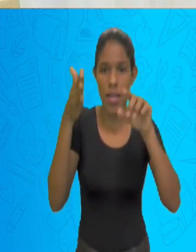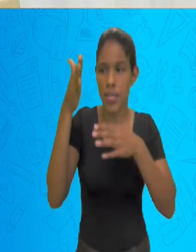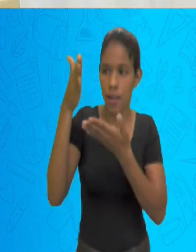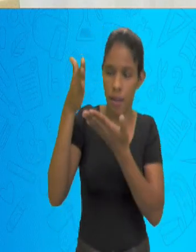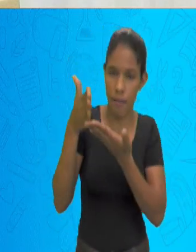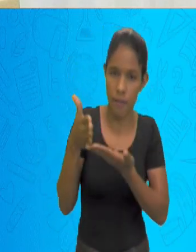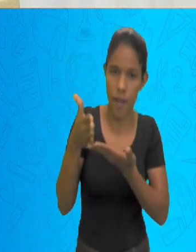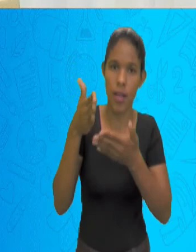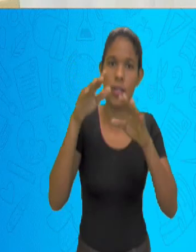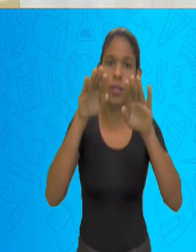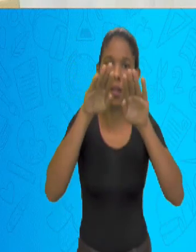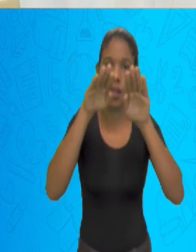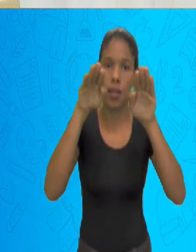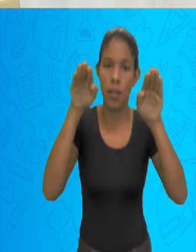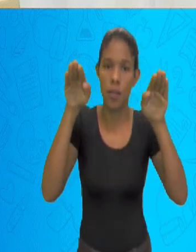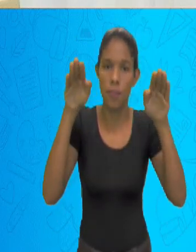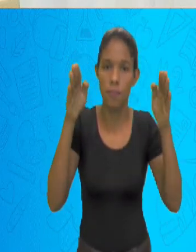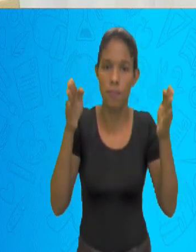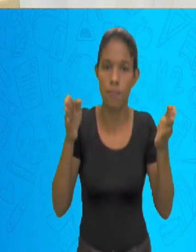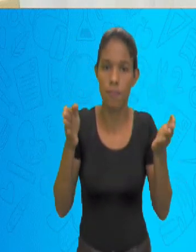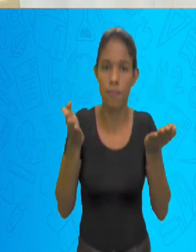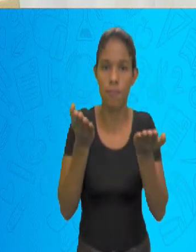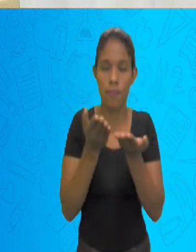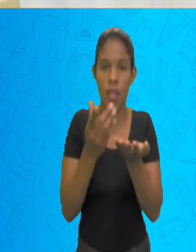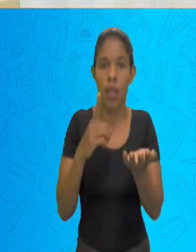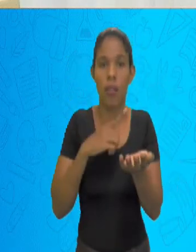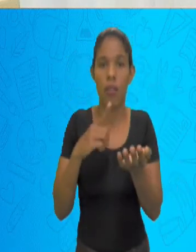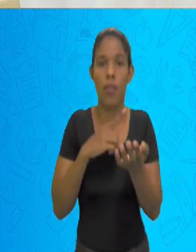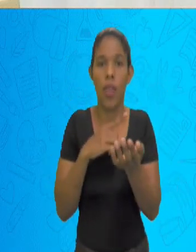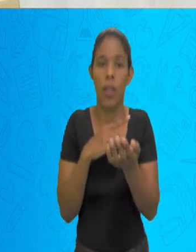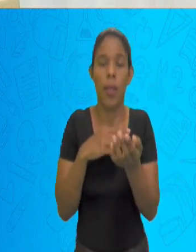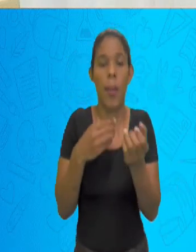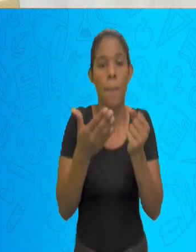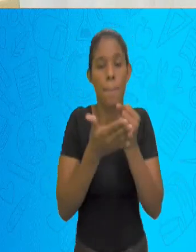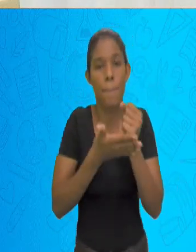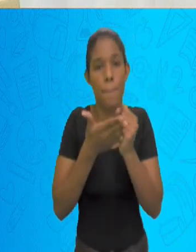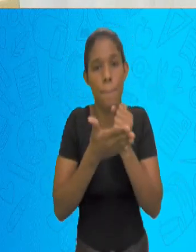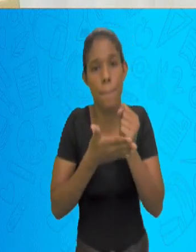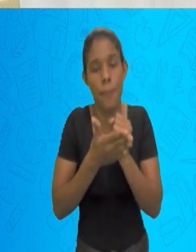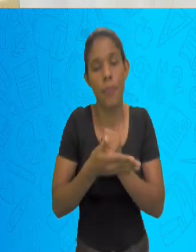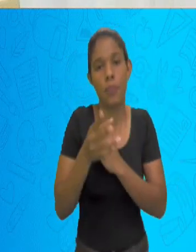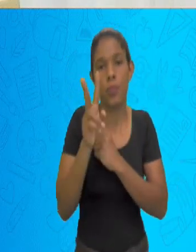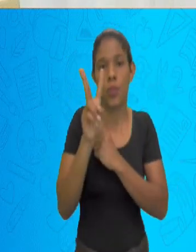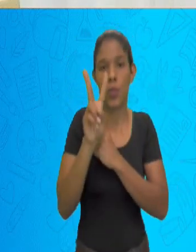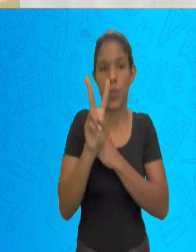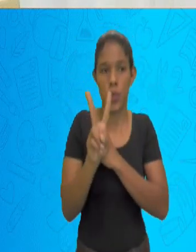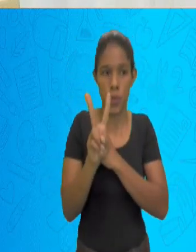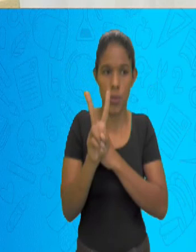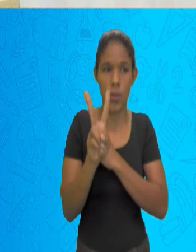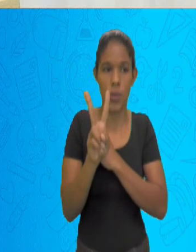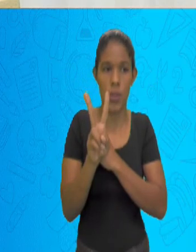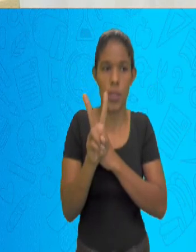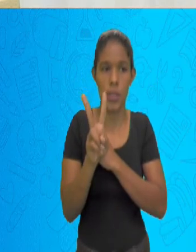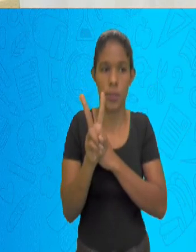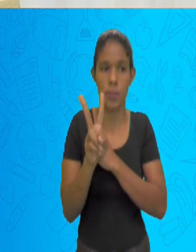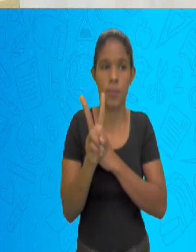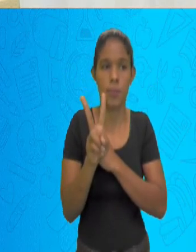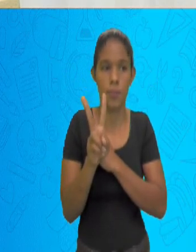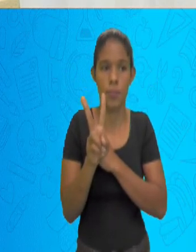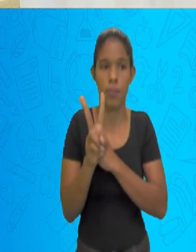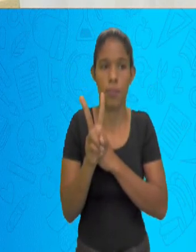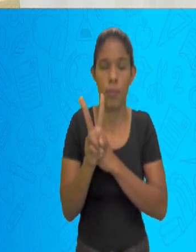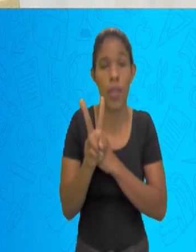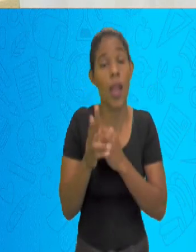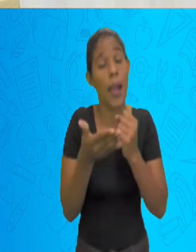retangulares, possui duas bases e, como o prisma, o que elas têm semelhante? A base